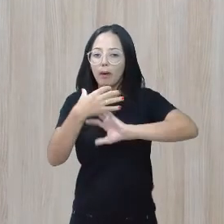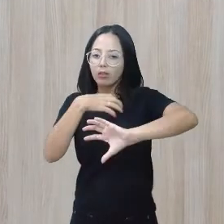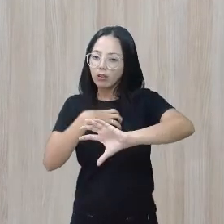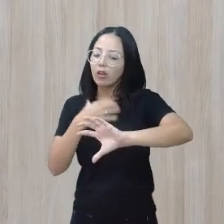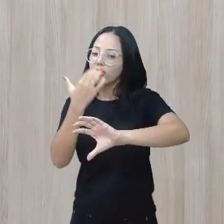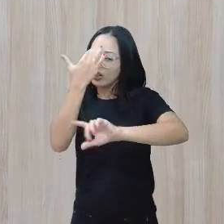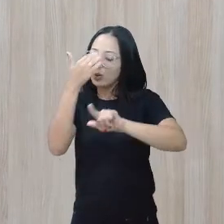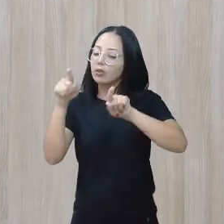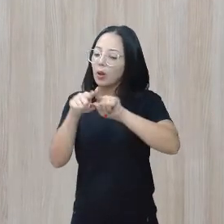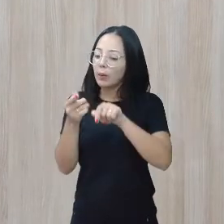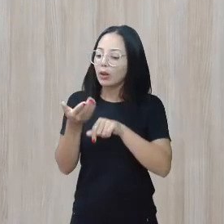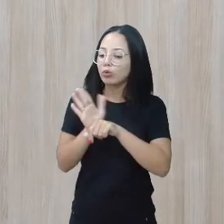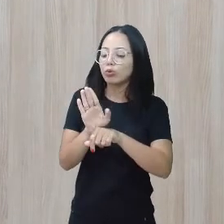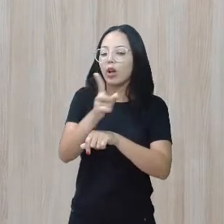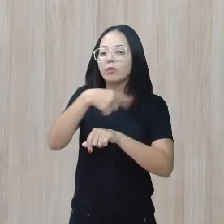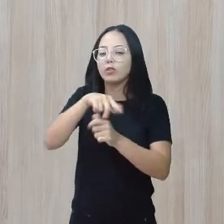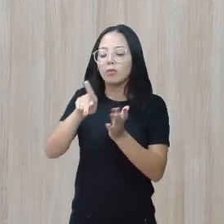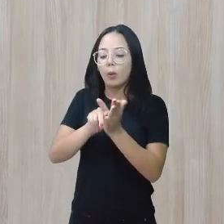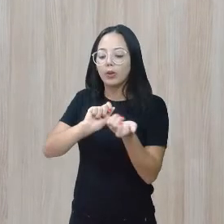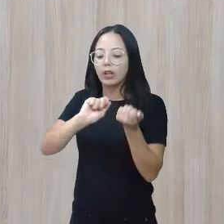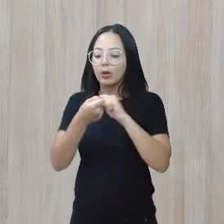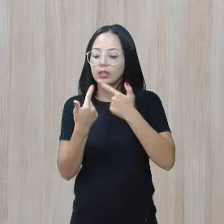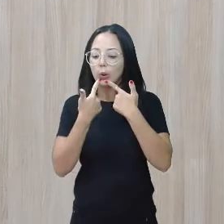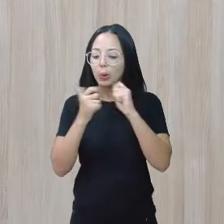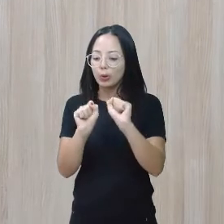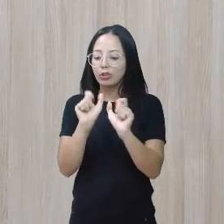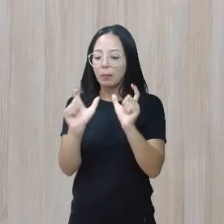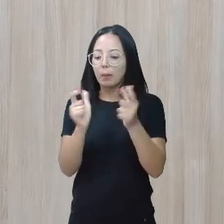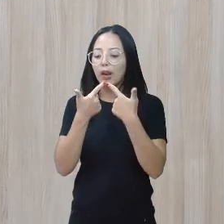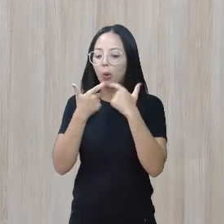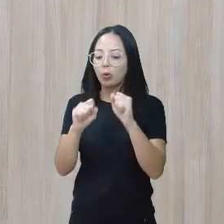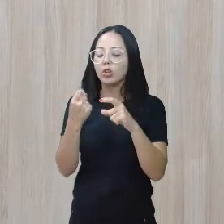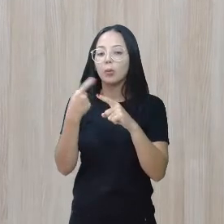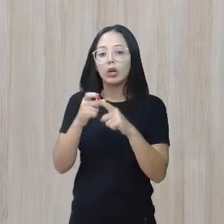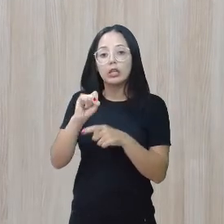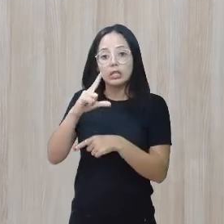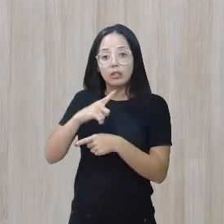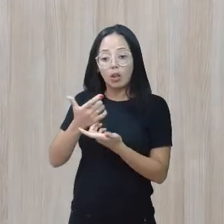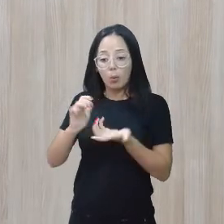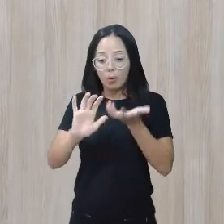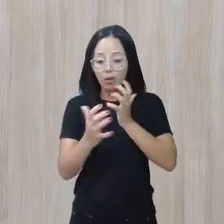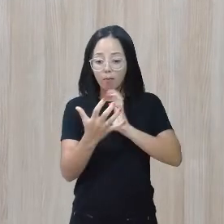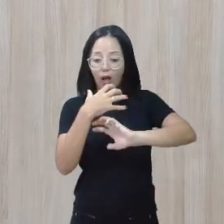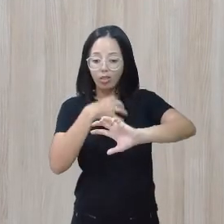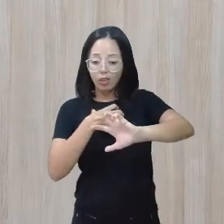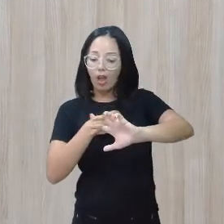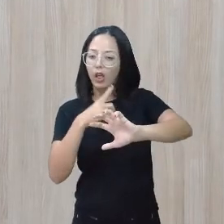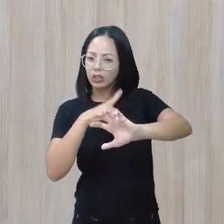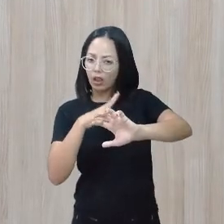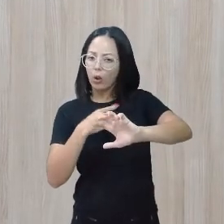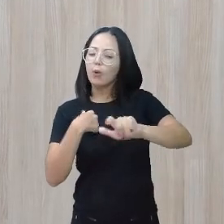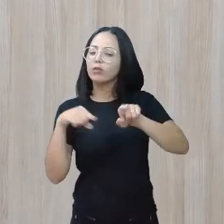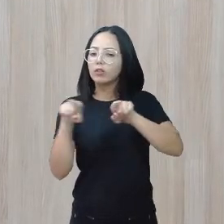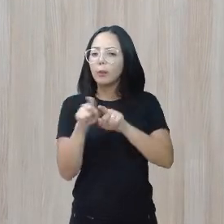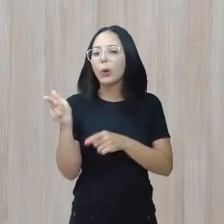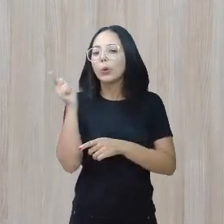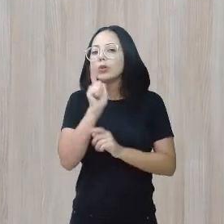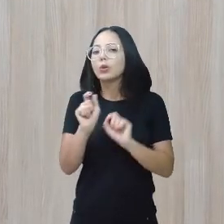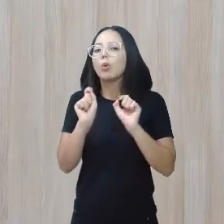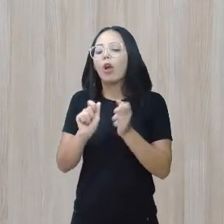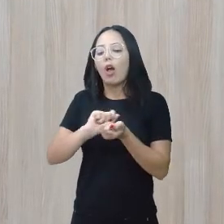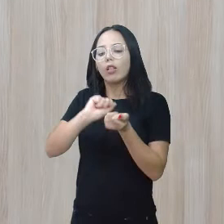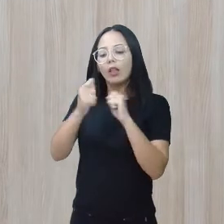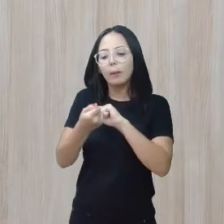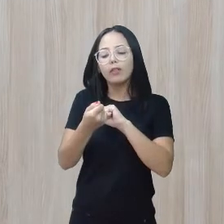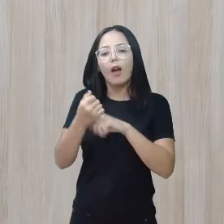que vai te ajudar na adequação linguística também, porque se eu tenho empatia com o meu outro, eu consigo adequar